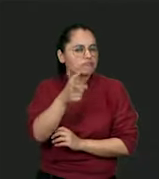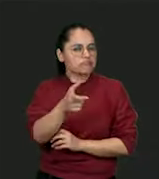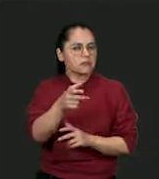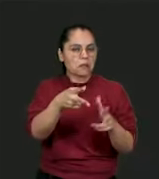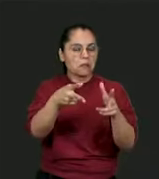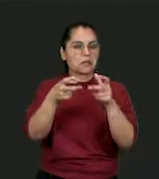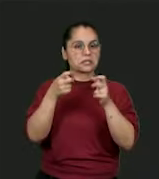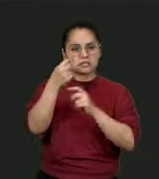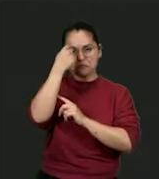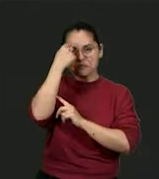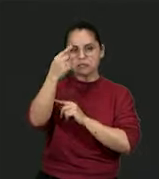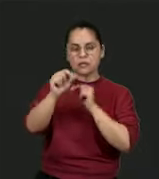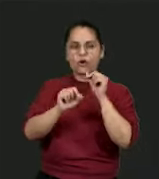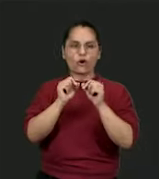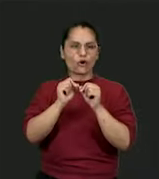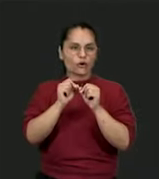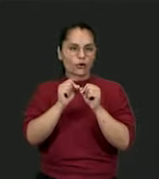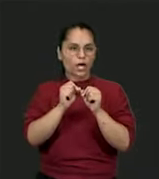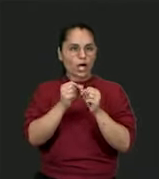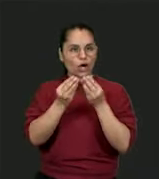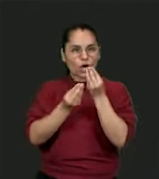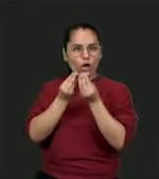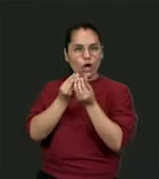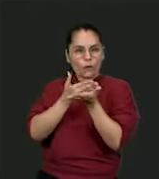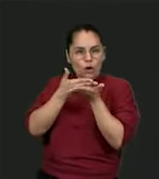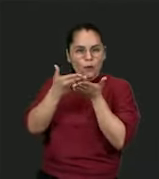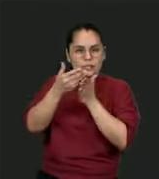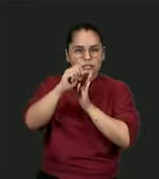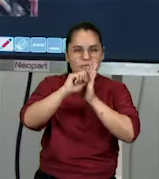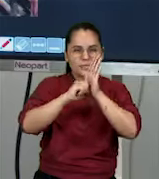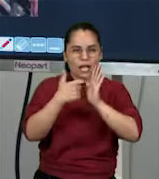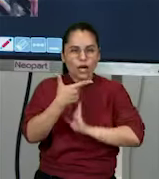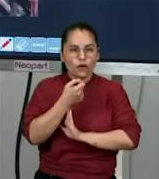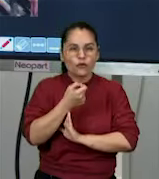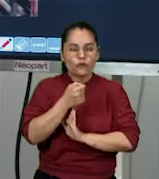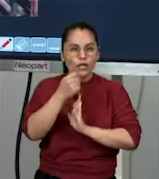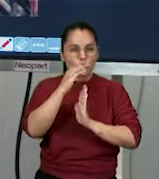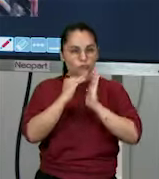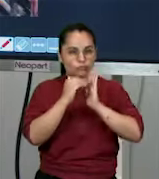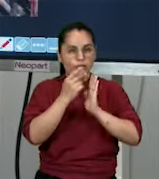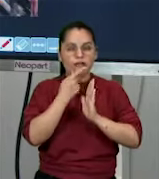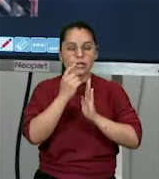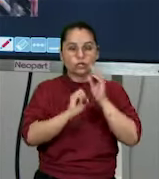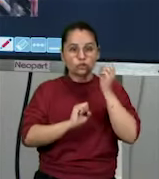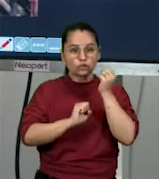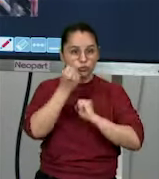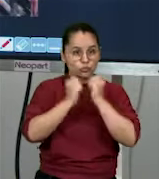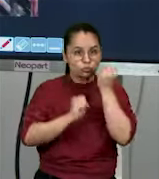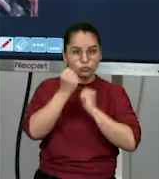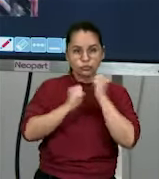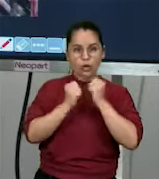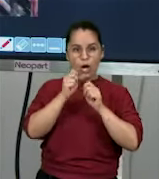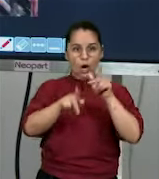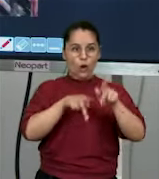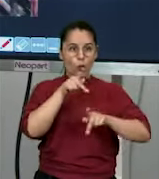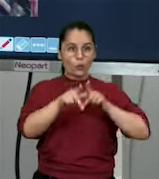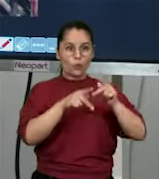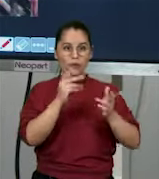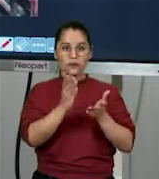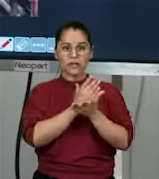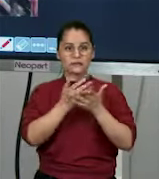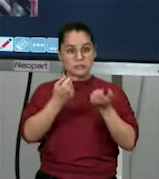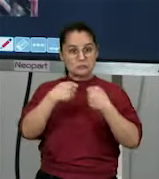perceber, da gente pensar. Edvard Munch ali, olha, no início do século XX, ele está falando sobre industrialização, ele está falando sobre um povo que de repente